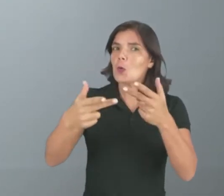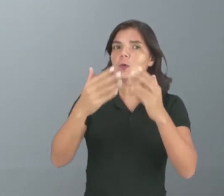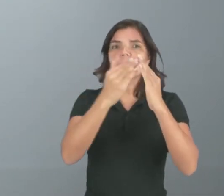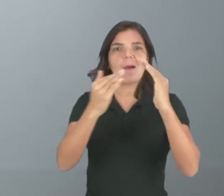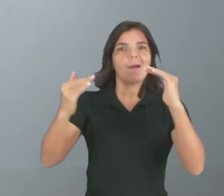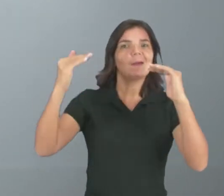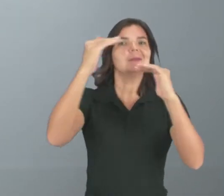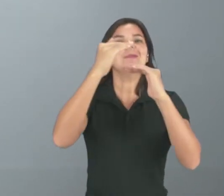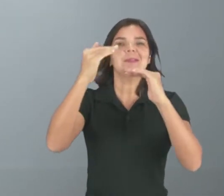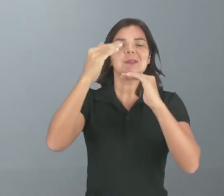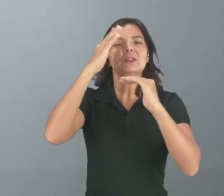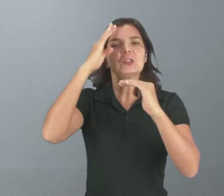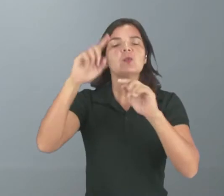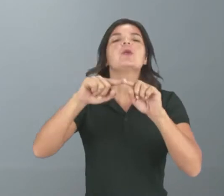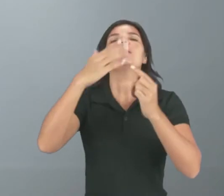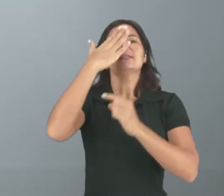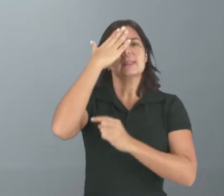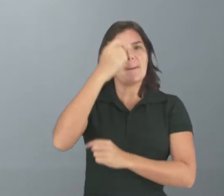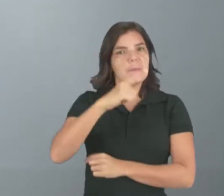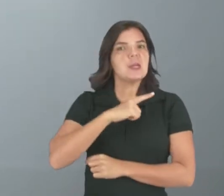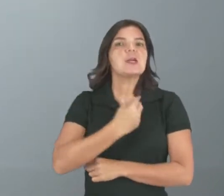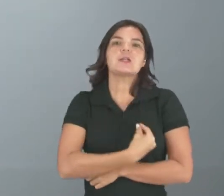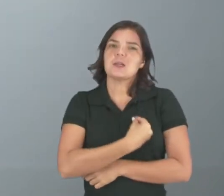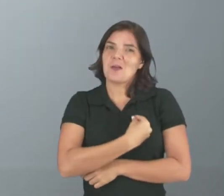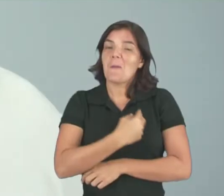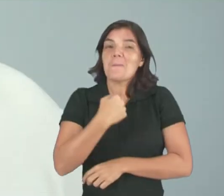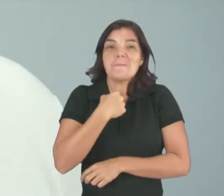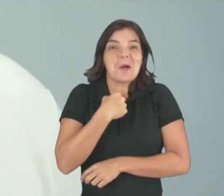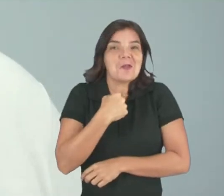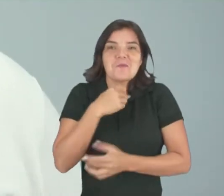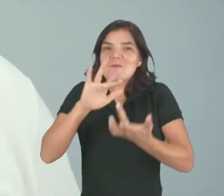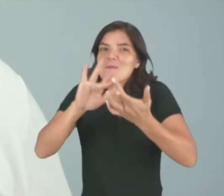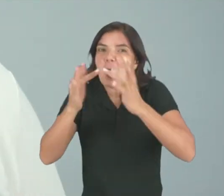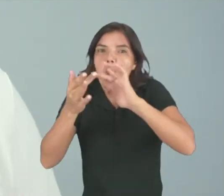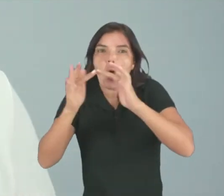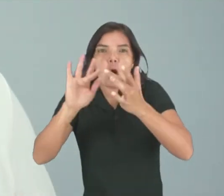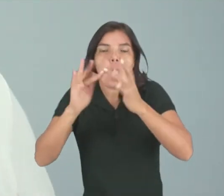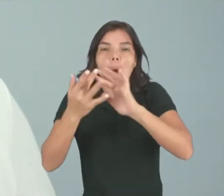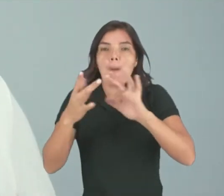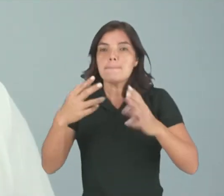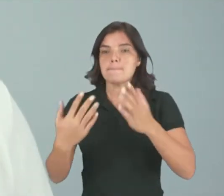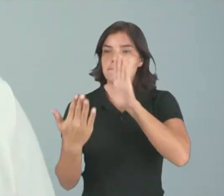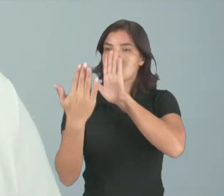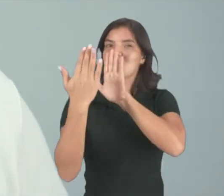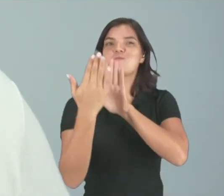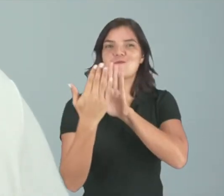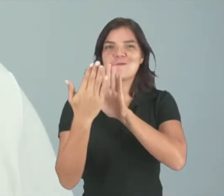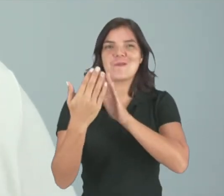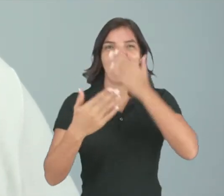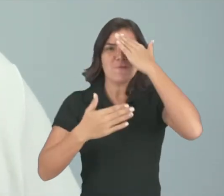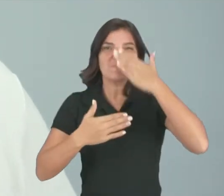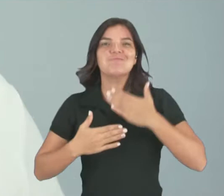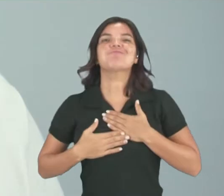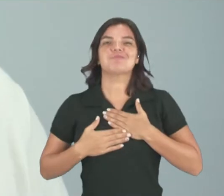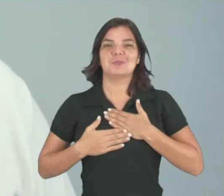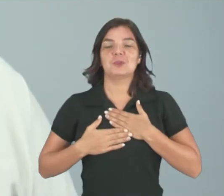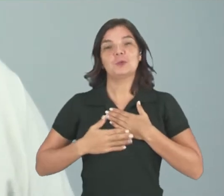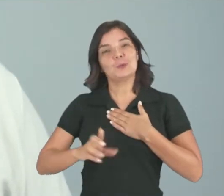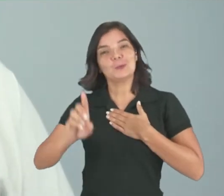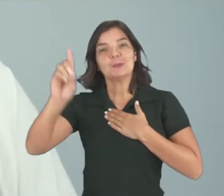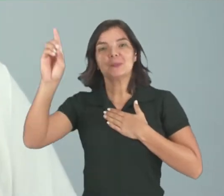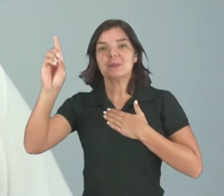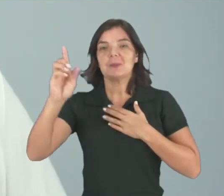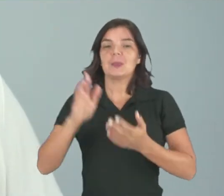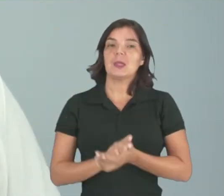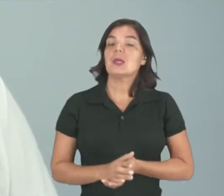do sentido. Ele sabia que existia, só que ele não podia ter contato pessoal, fisicamente, com essa entidade.